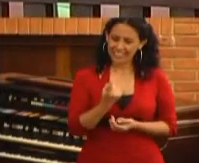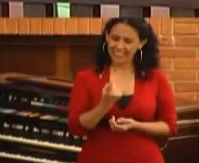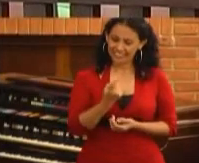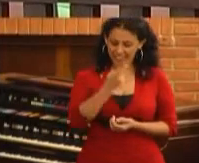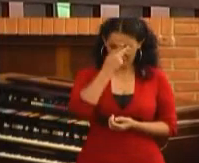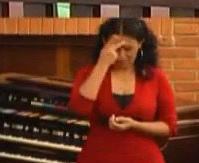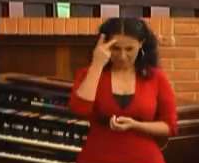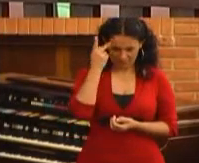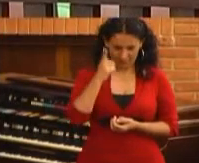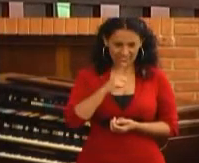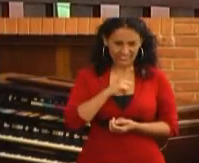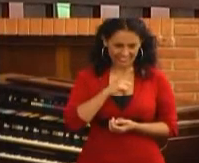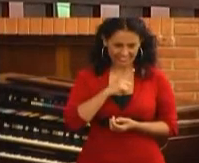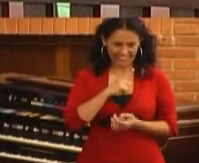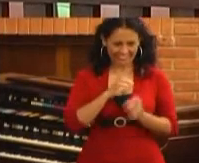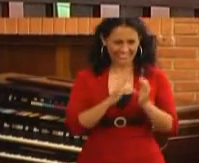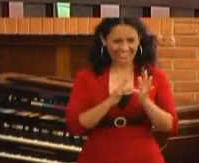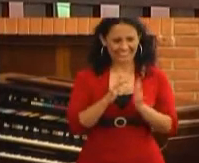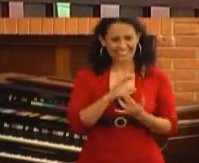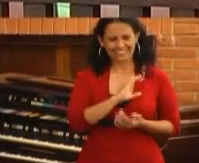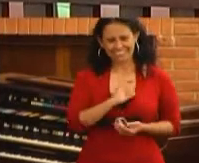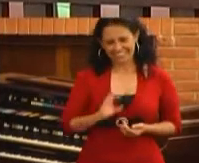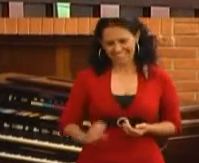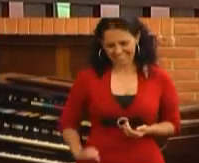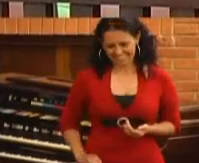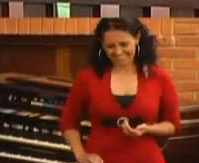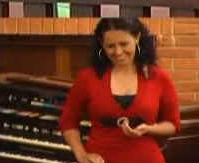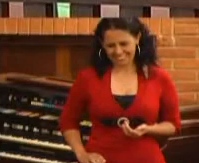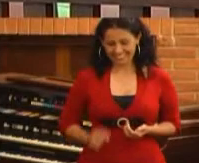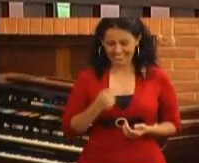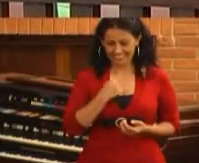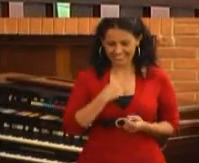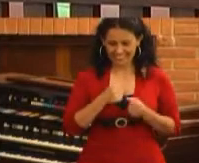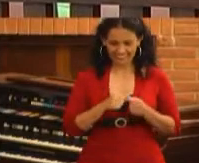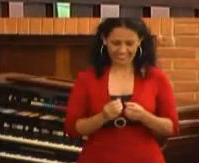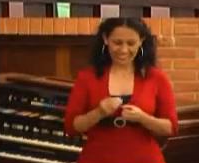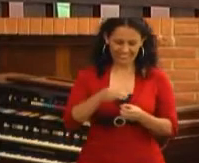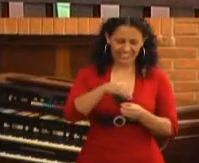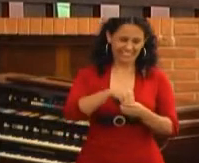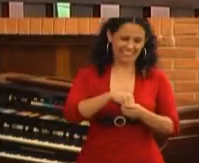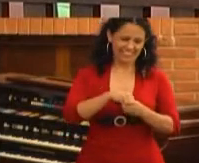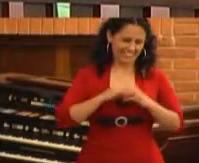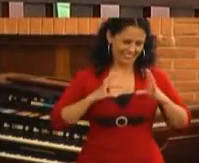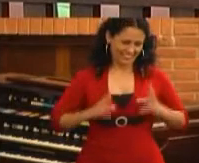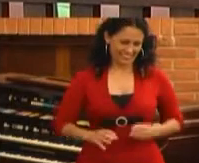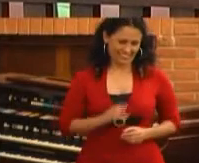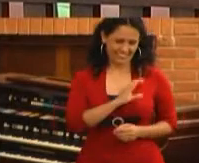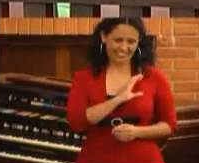descer. Eu sou um pau de galinheiro.